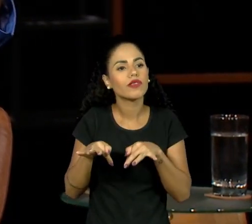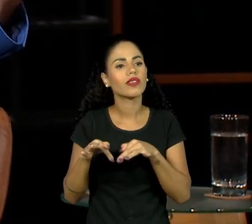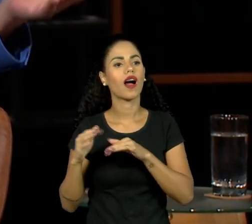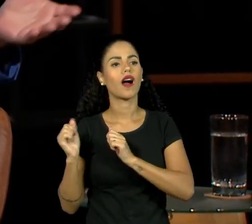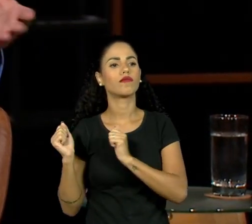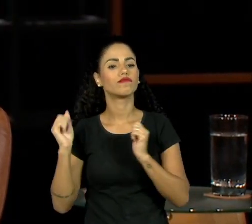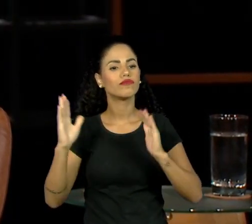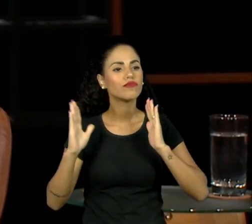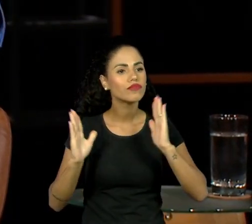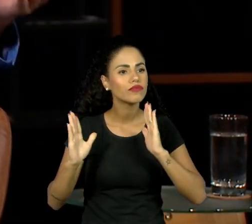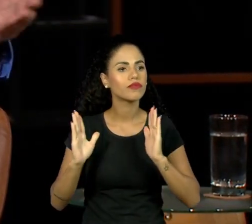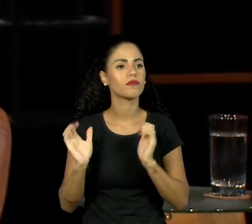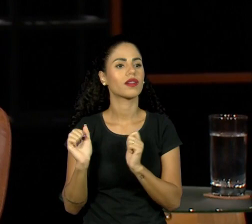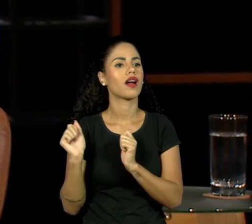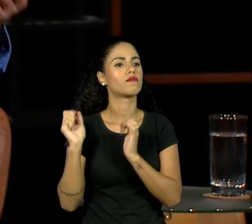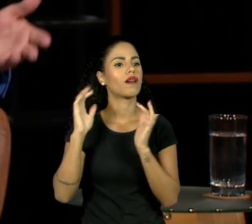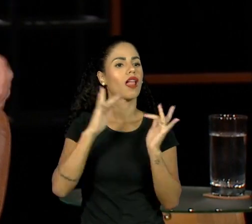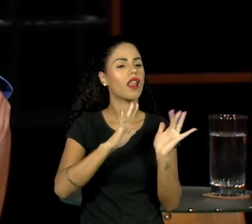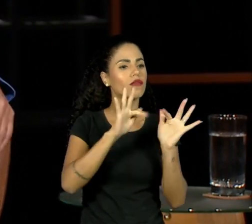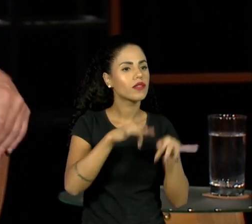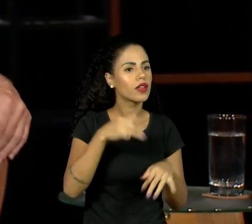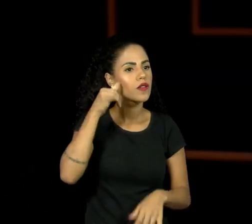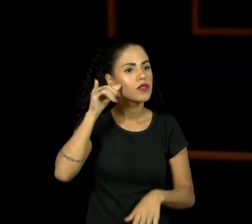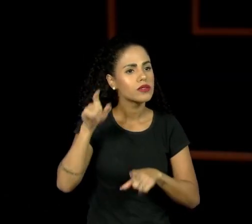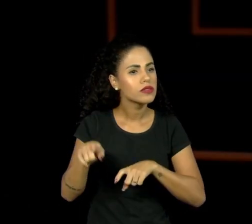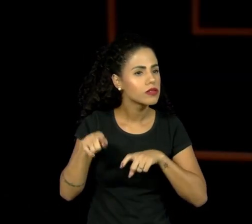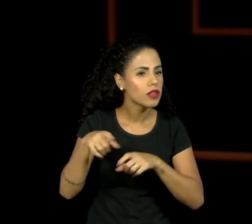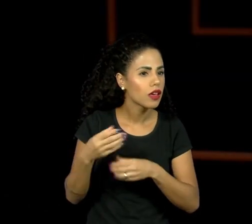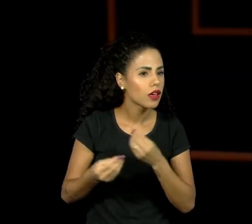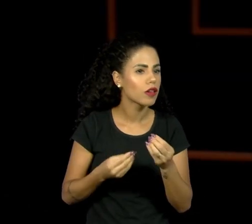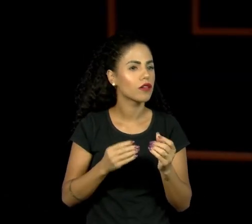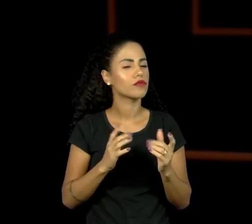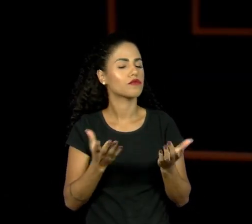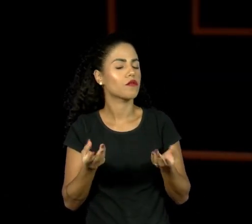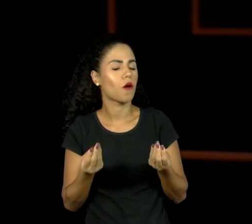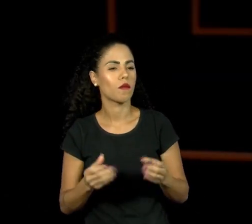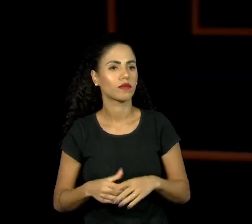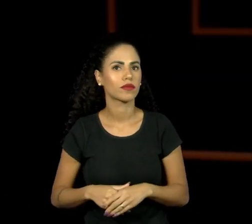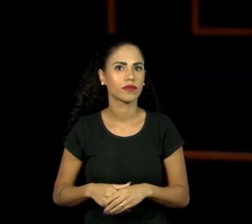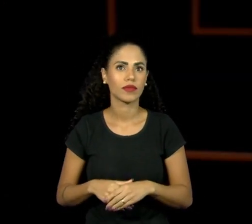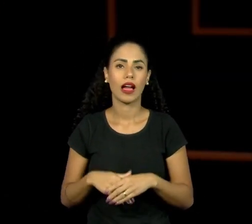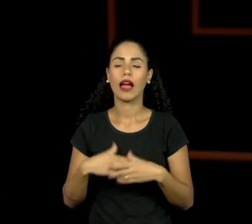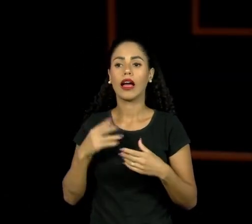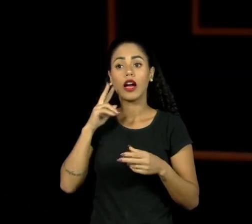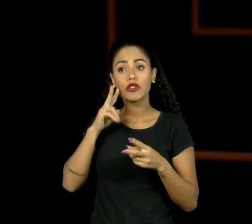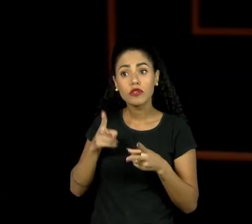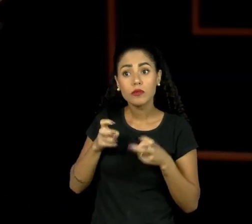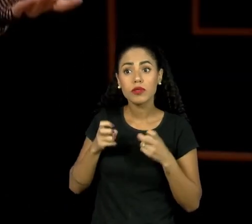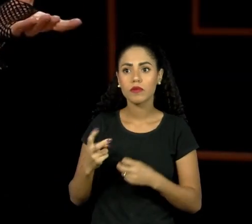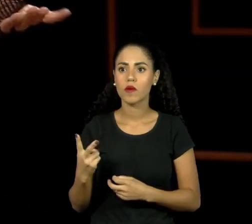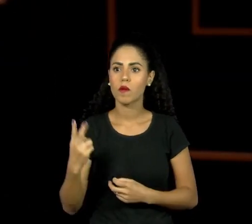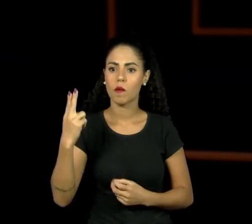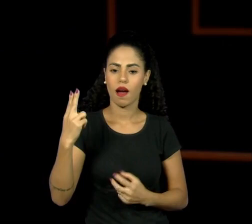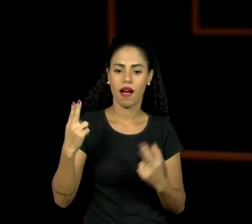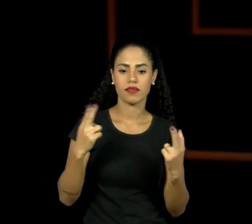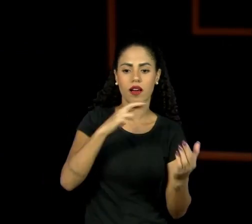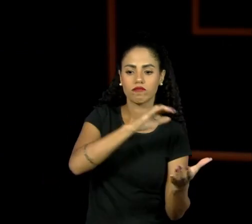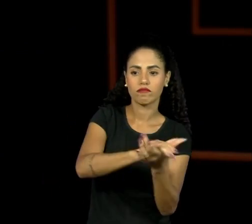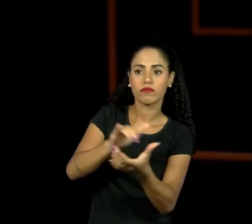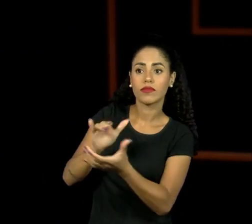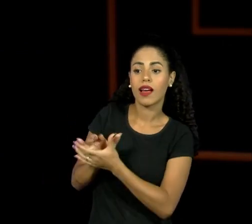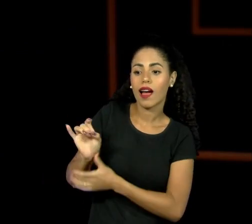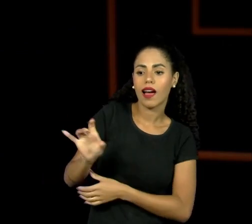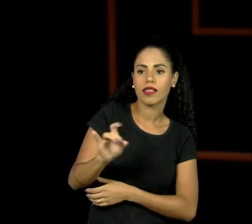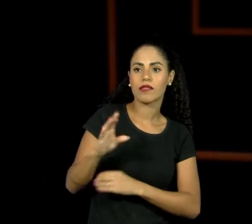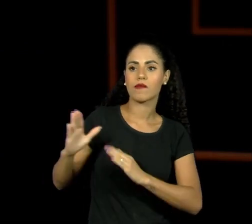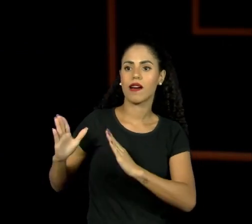vida comunitária, no sítio, no apartamento? A gente percebeu que os casais precisavam ter suas casas, né? Como eu estava falando,